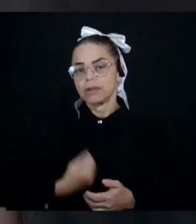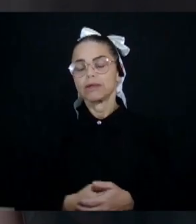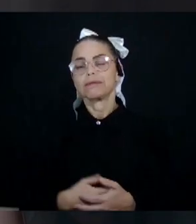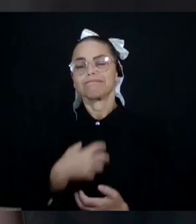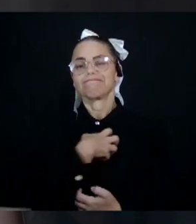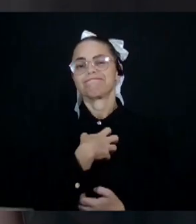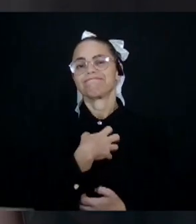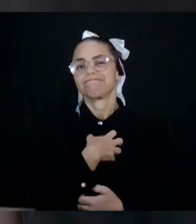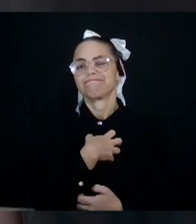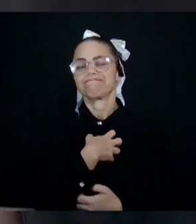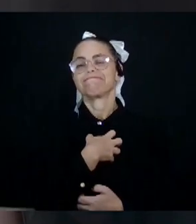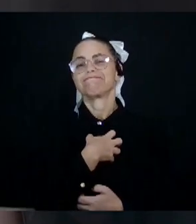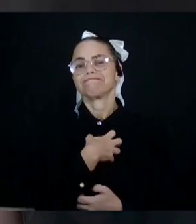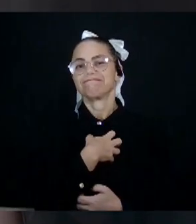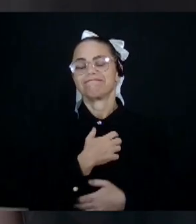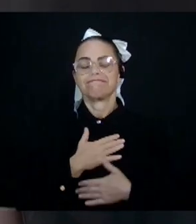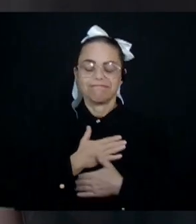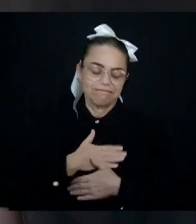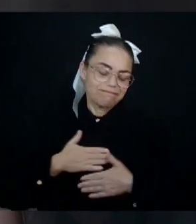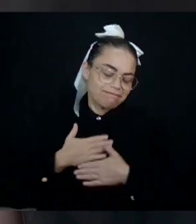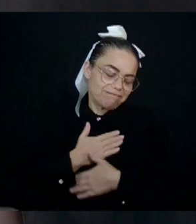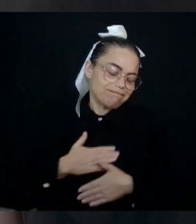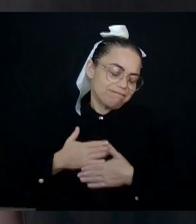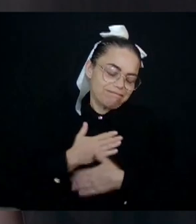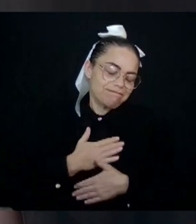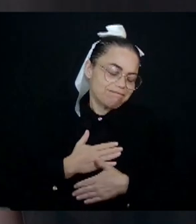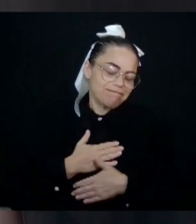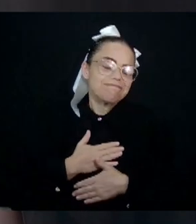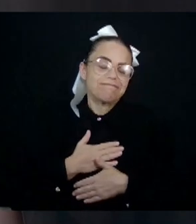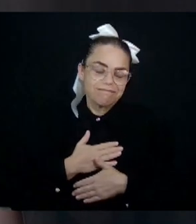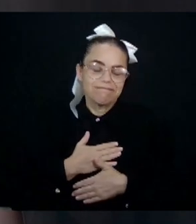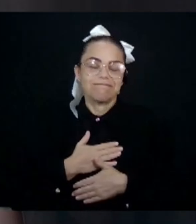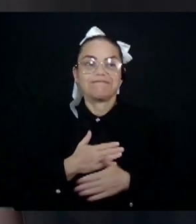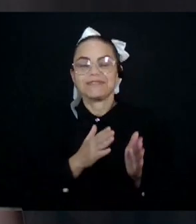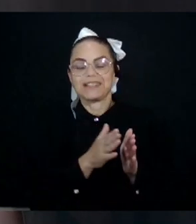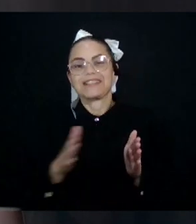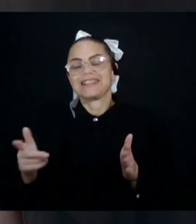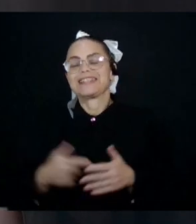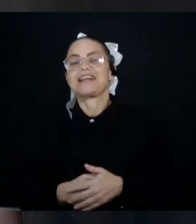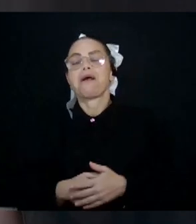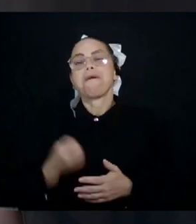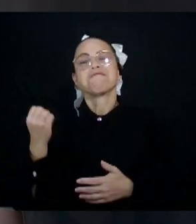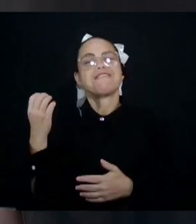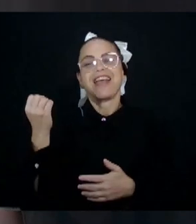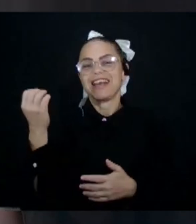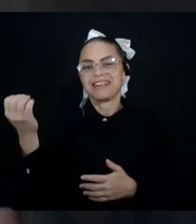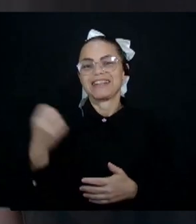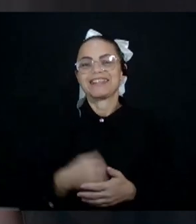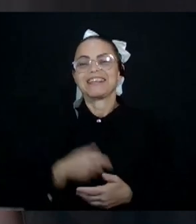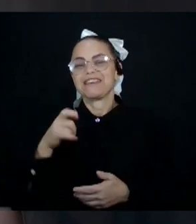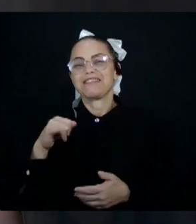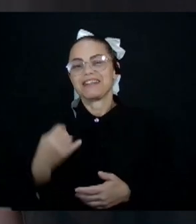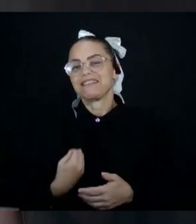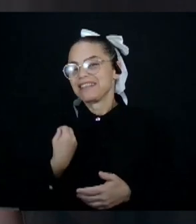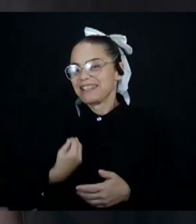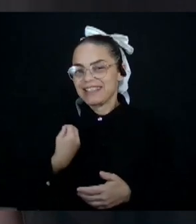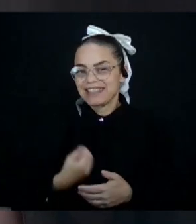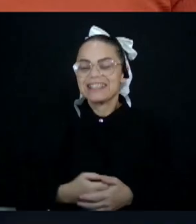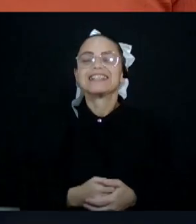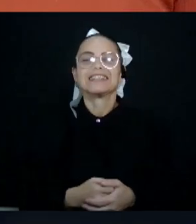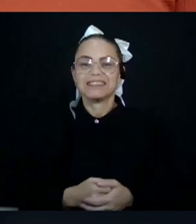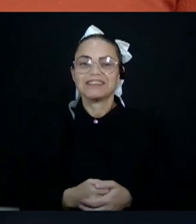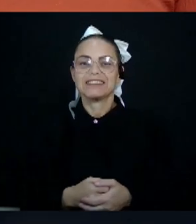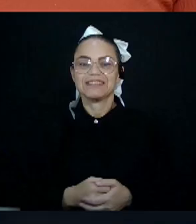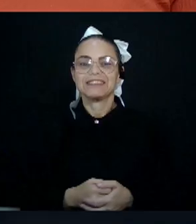tão prazeroso e nesses momentos em que a gente está aproveitando a vida, né? Uhum,